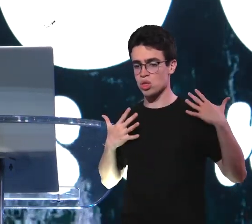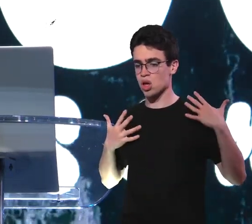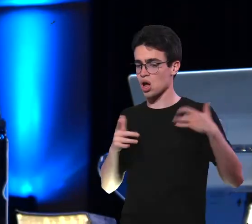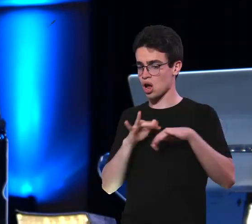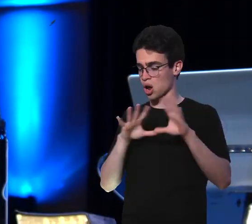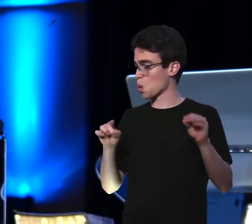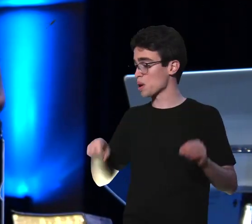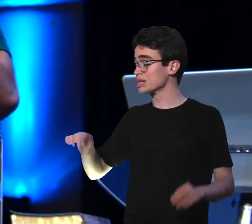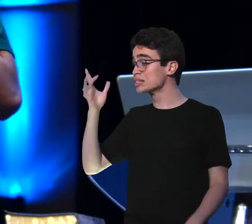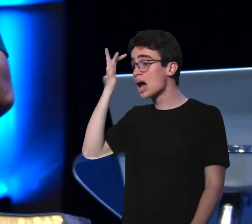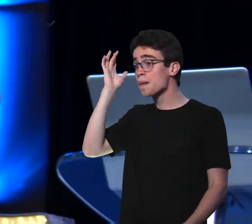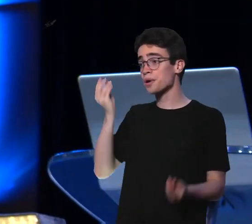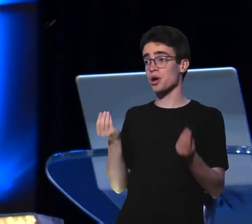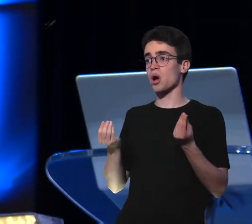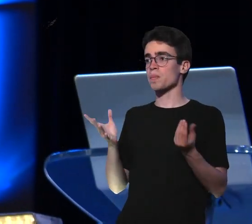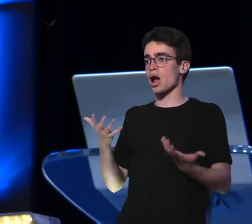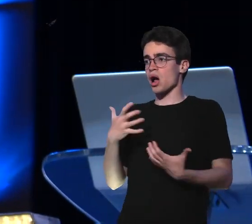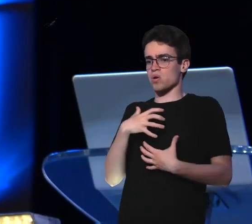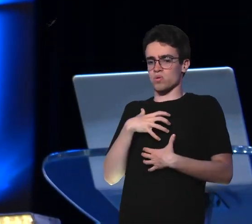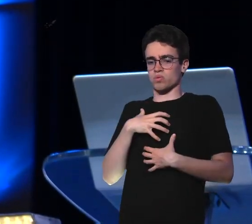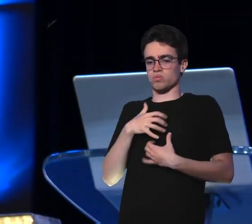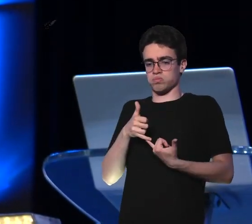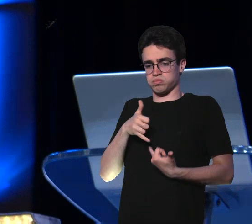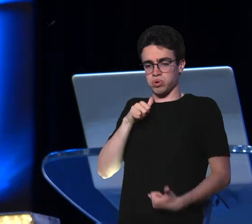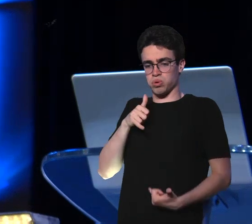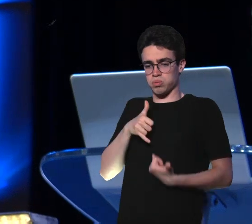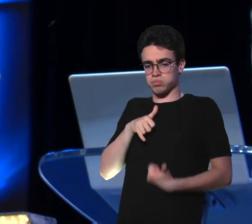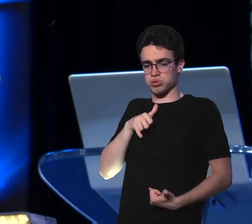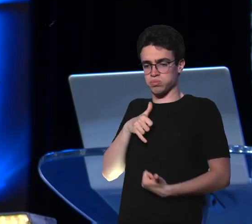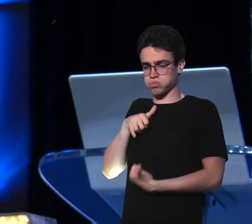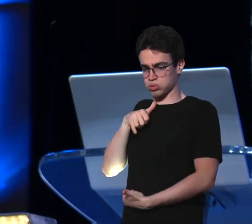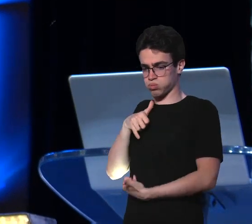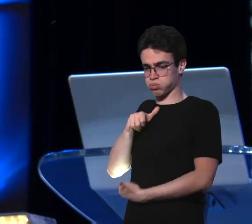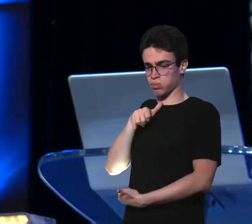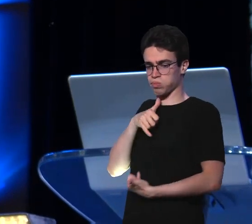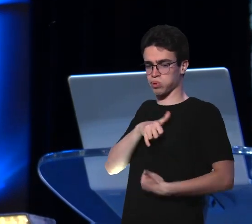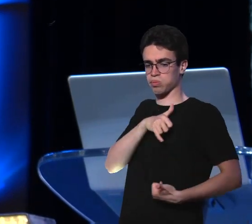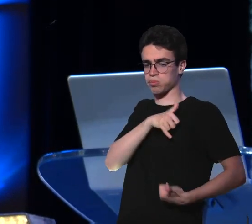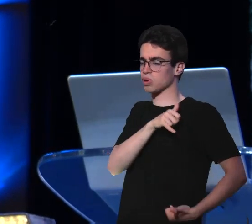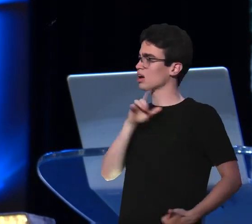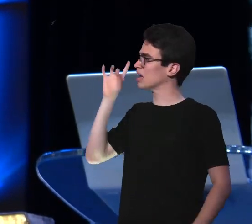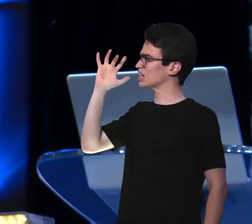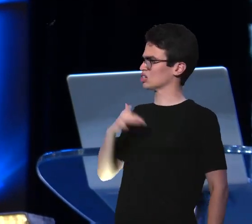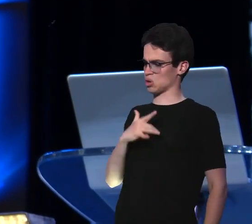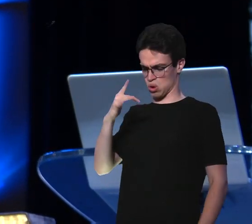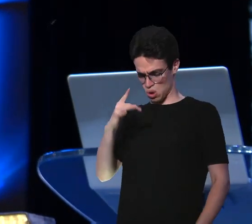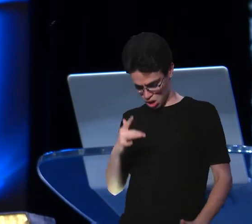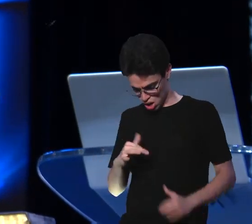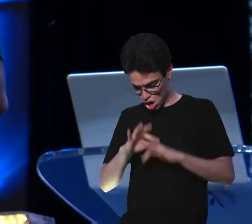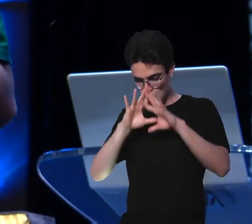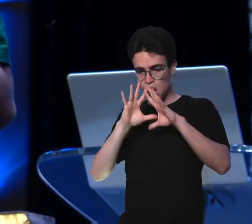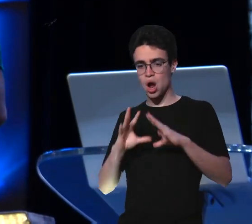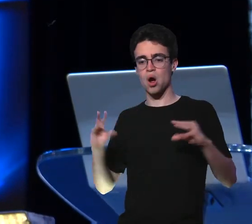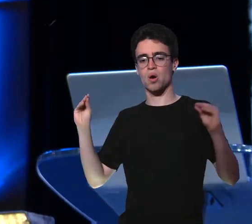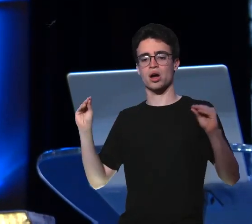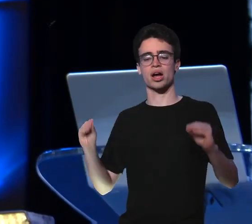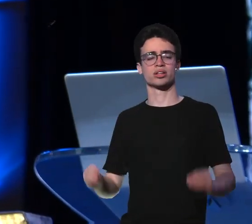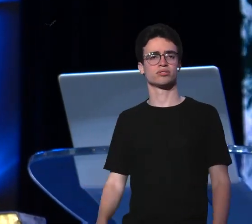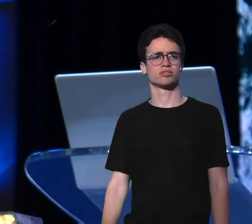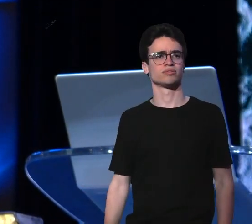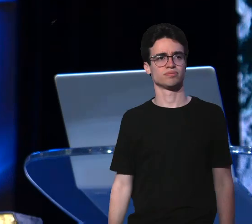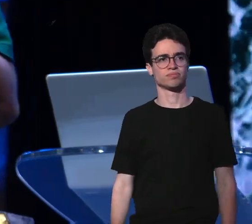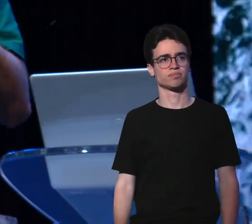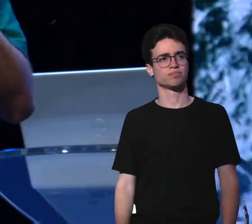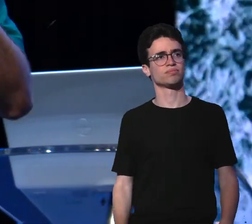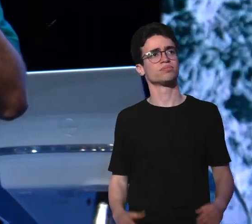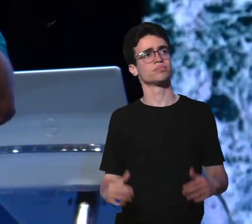sem saber. E ela começou a sentir um formigamento muito forte, a presença de Deus, e ela saiu dali curada.